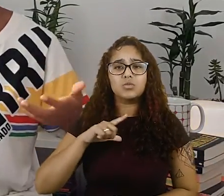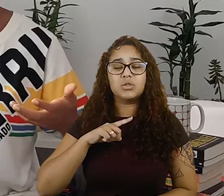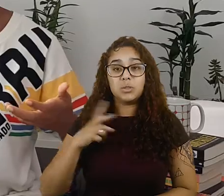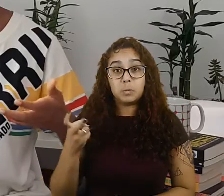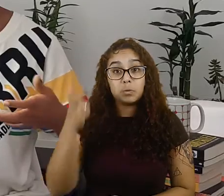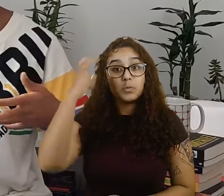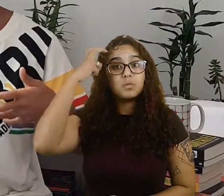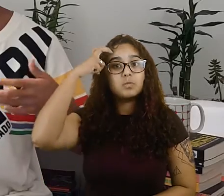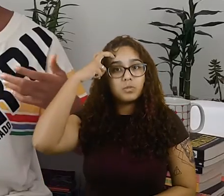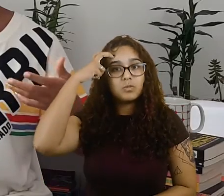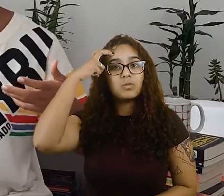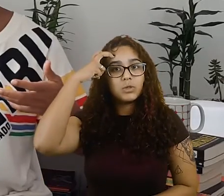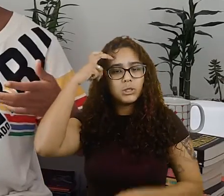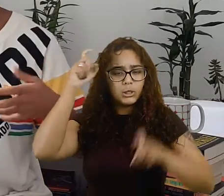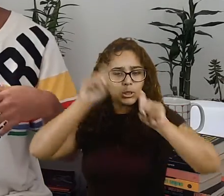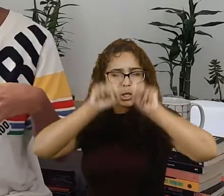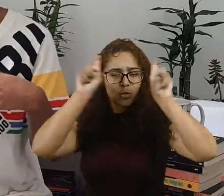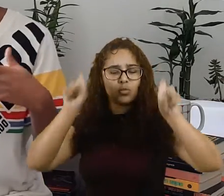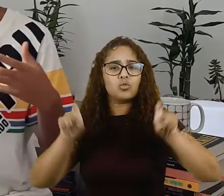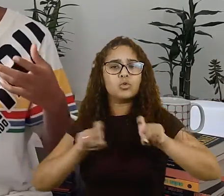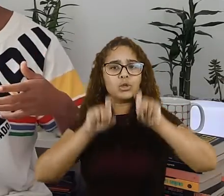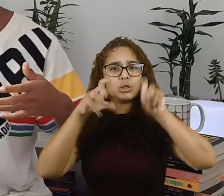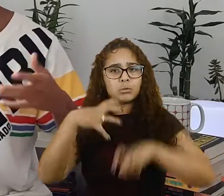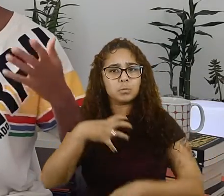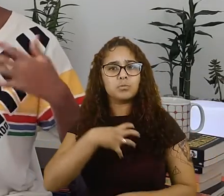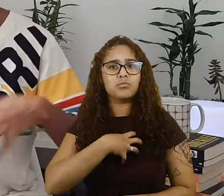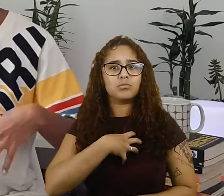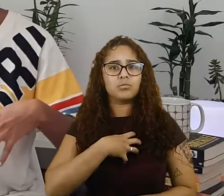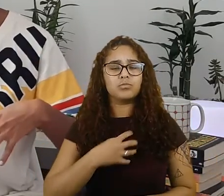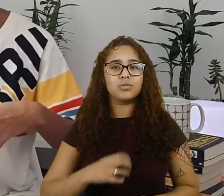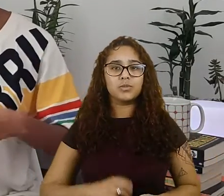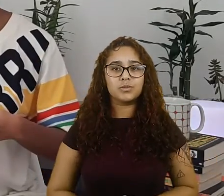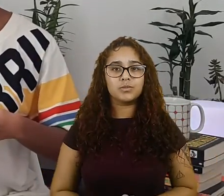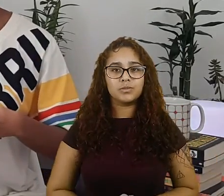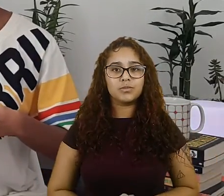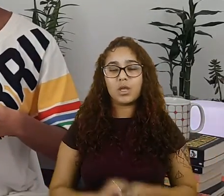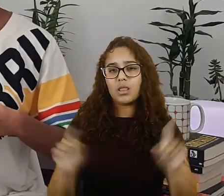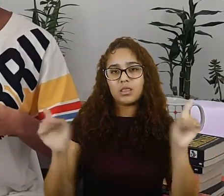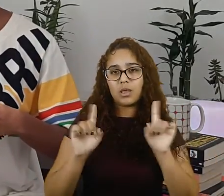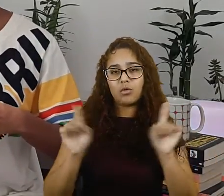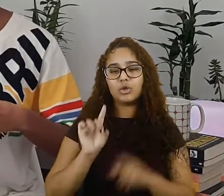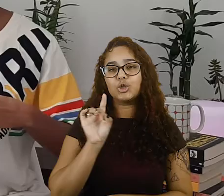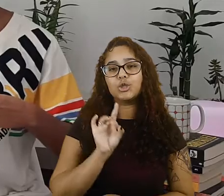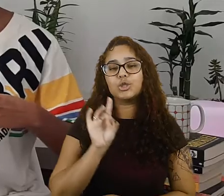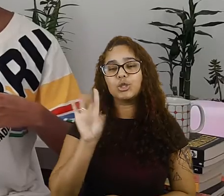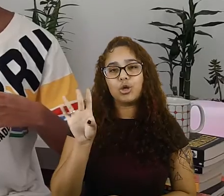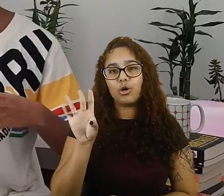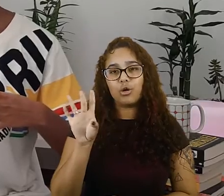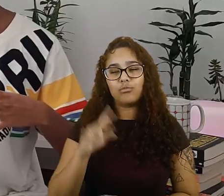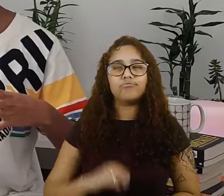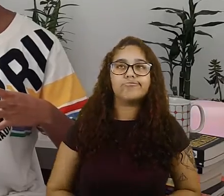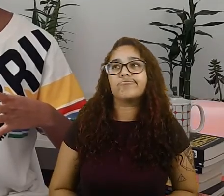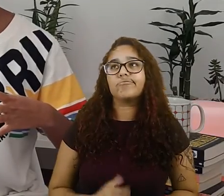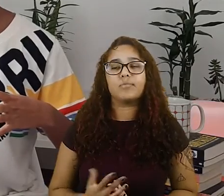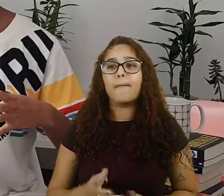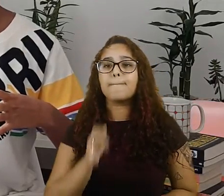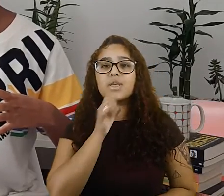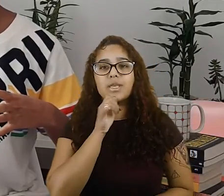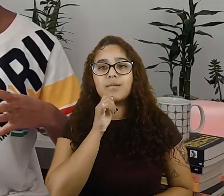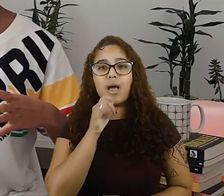nossa sabedoria, nossas tecnologias de ser, de estar, e não ficar